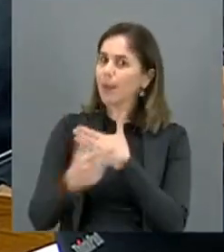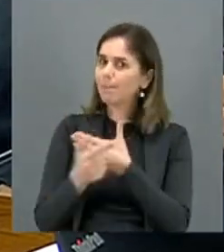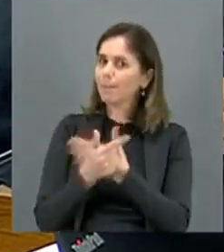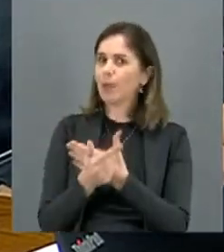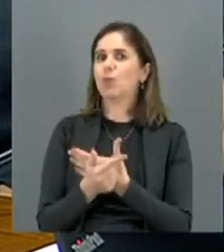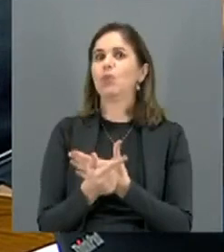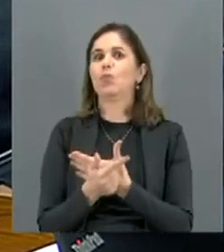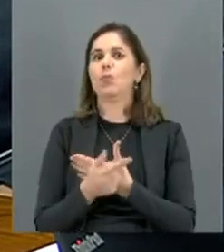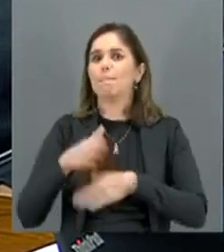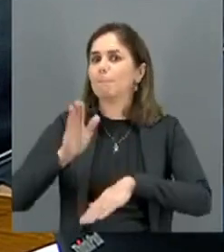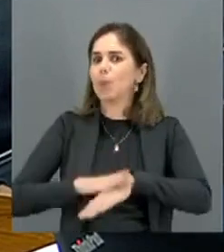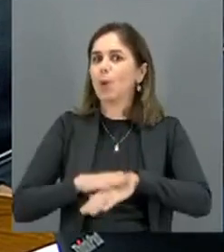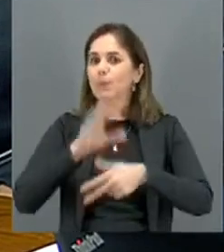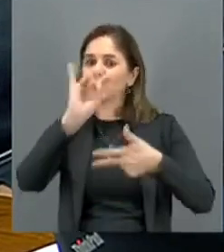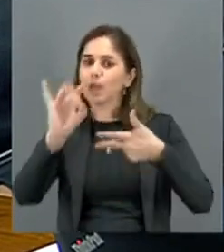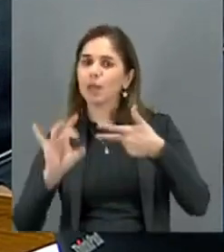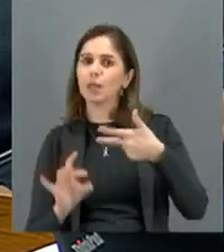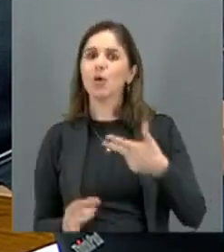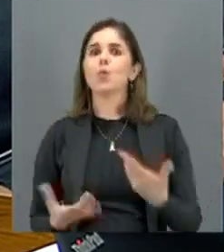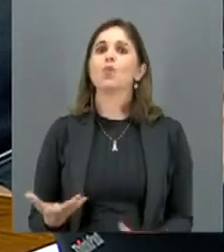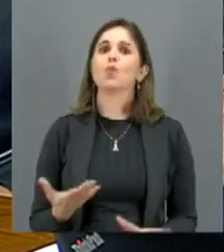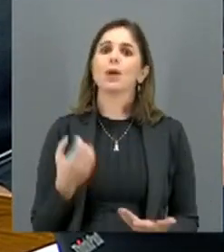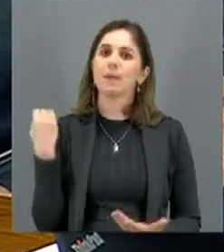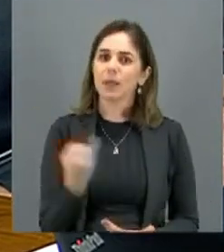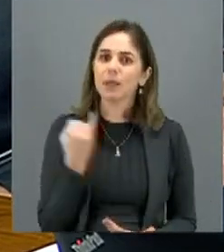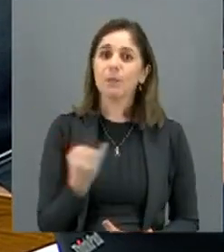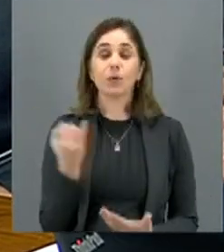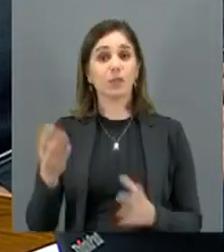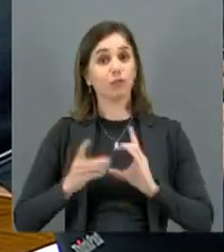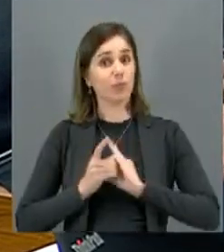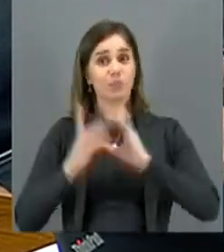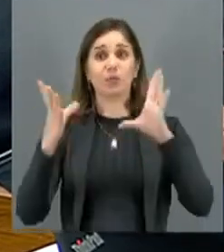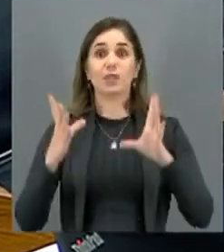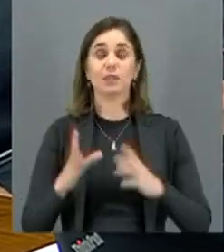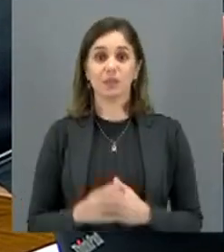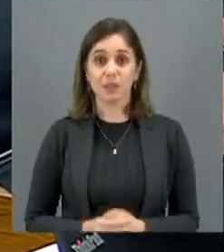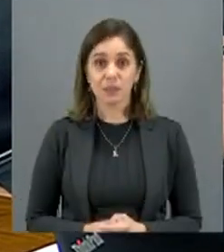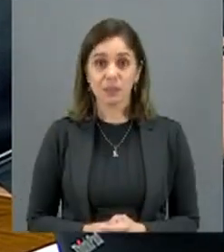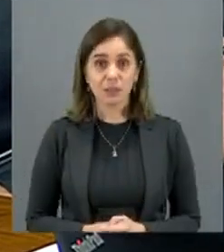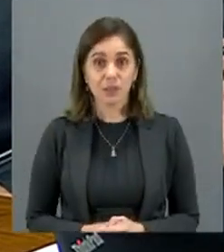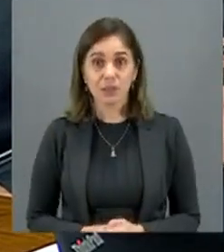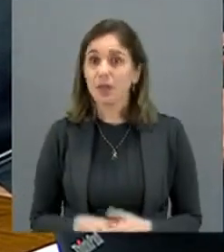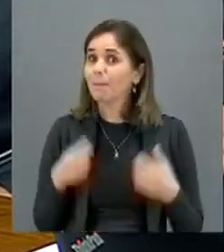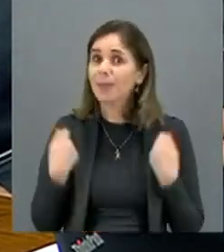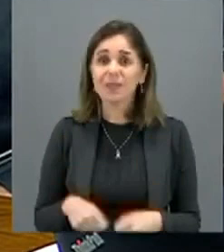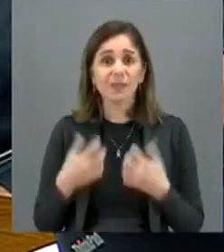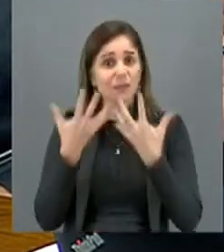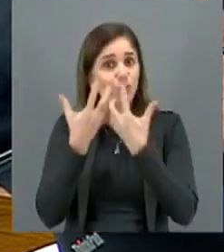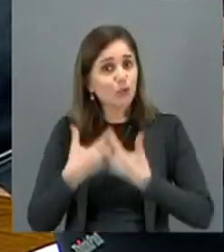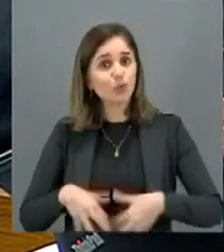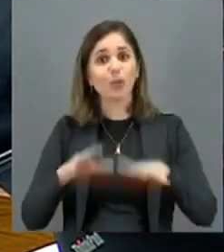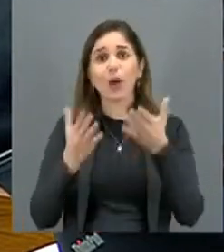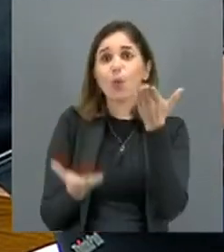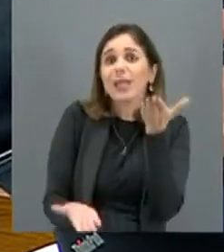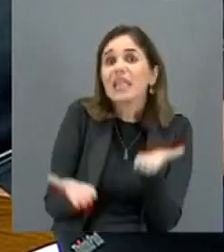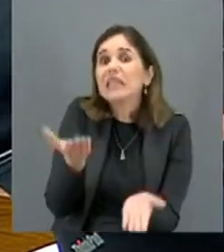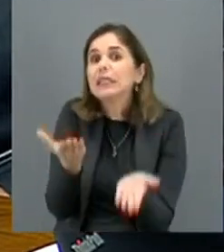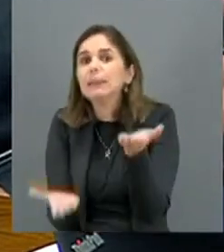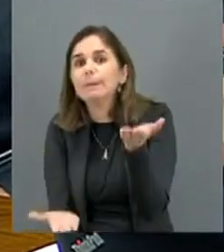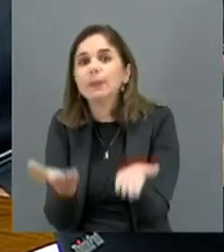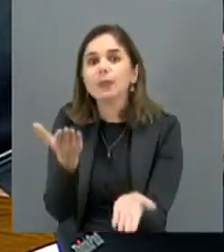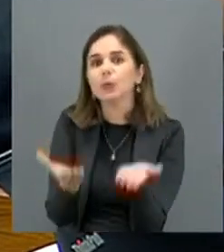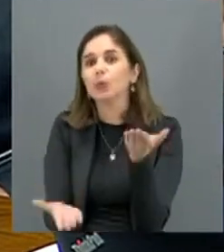sanidade, para a vitalidade da nossa democracia. É assim que deve funcionar o equilíbrio, a